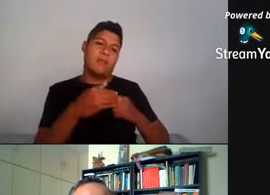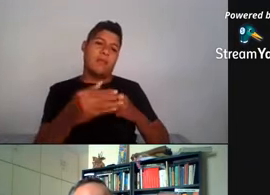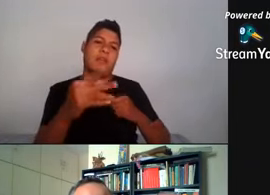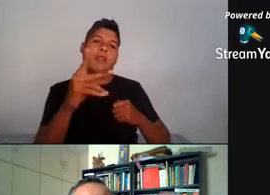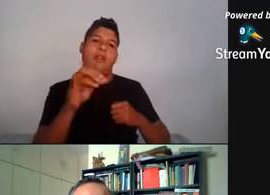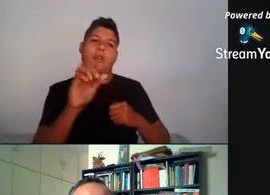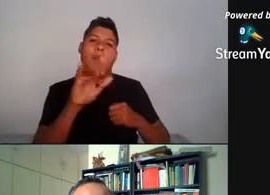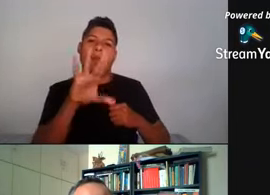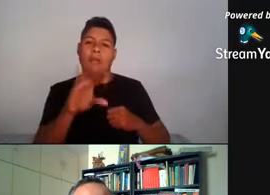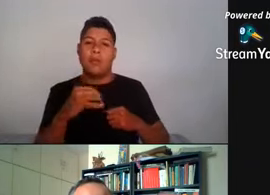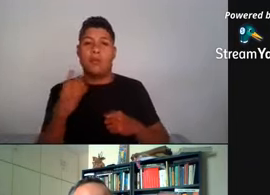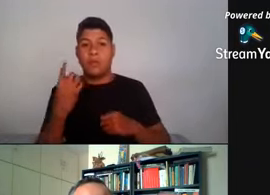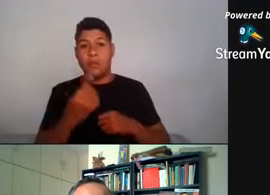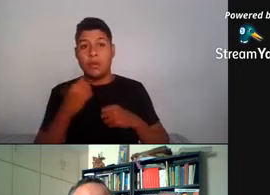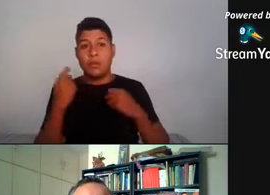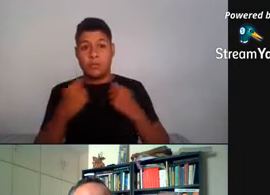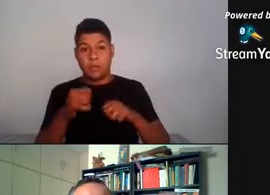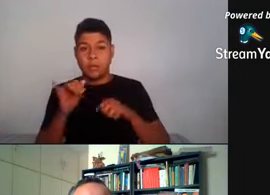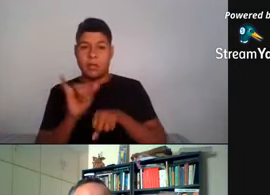Então, a gente tem que